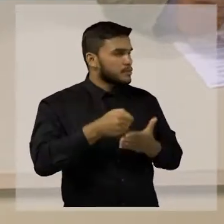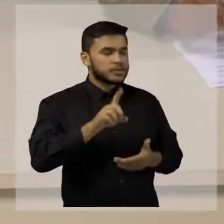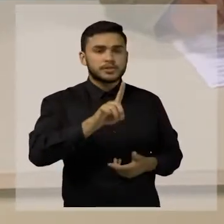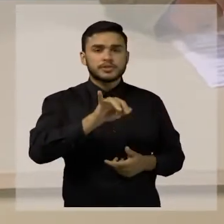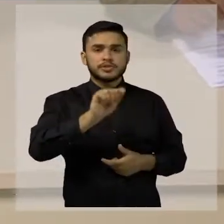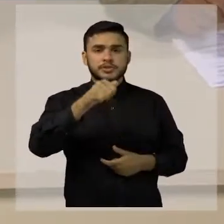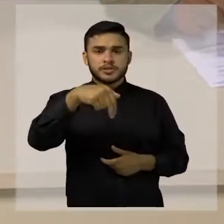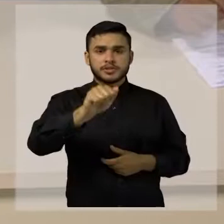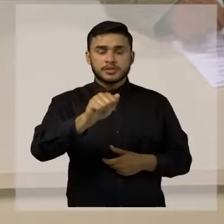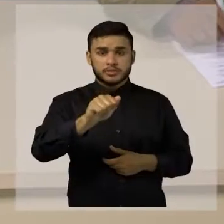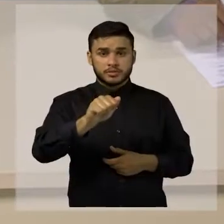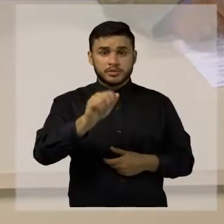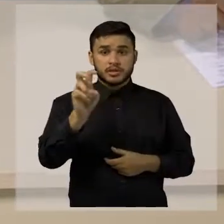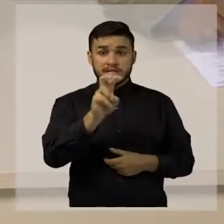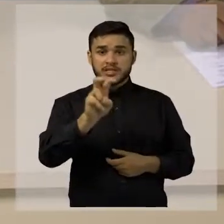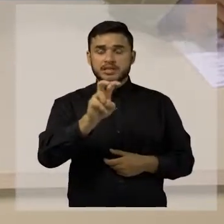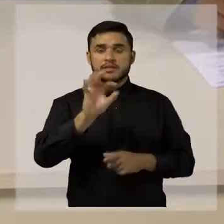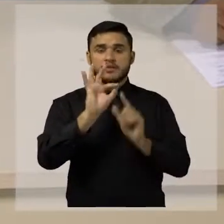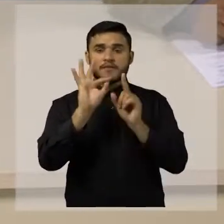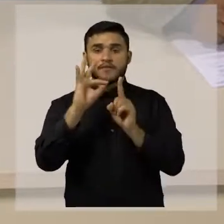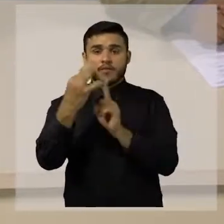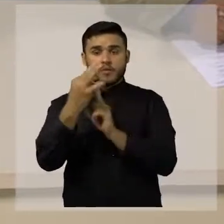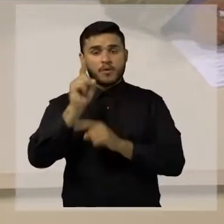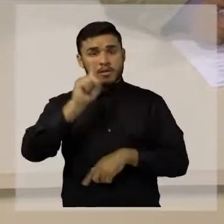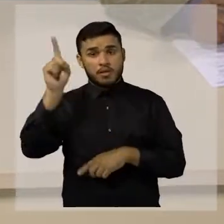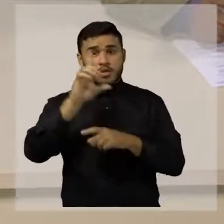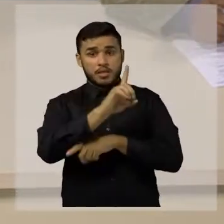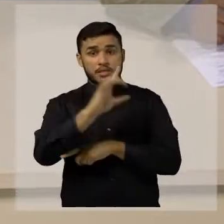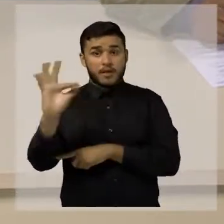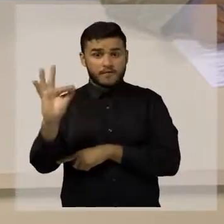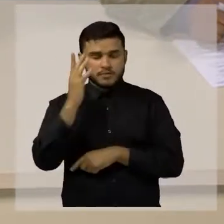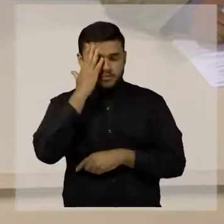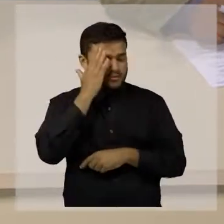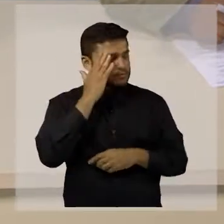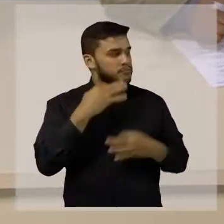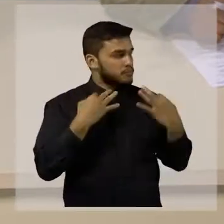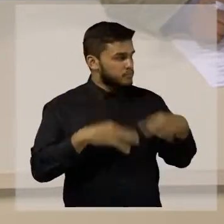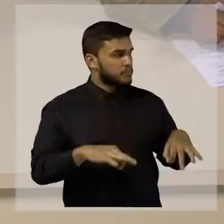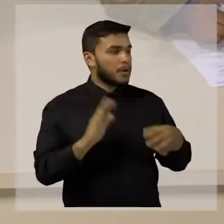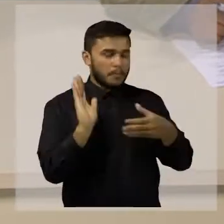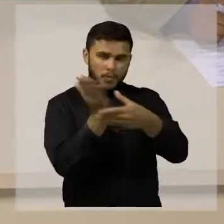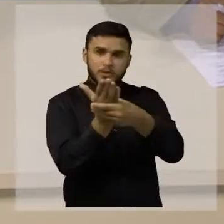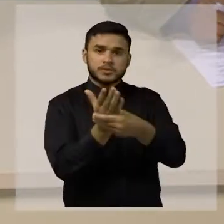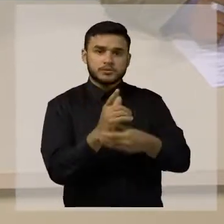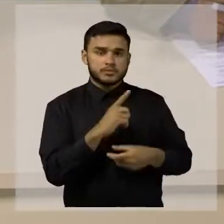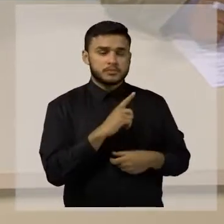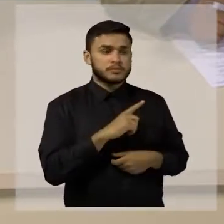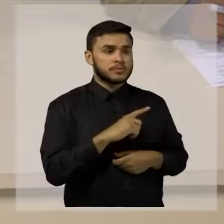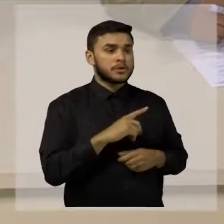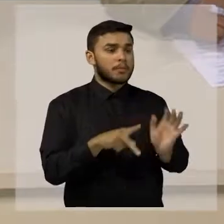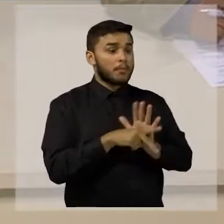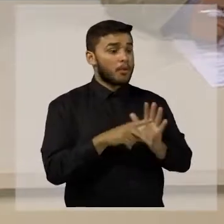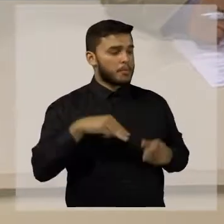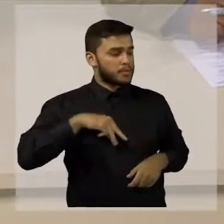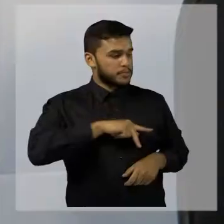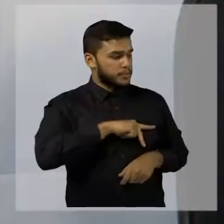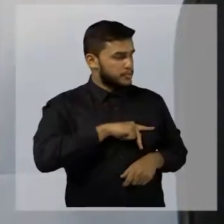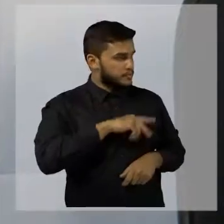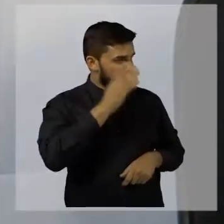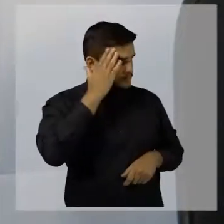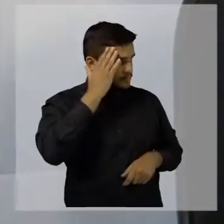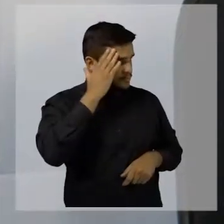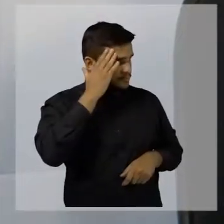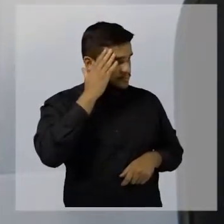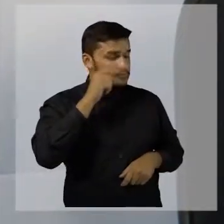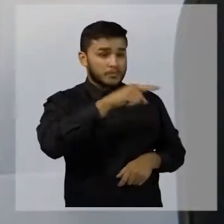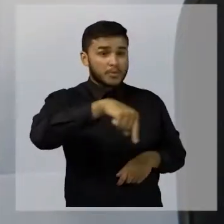da Quinta Vara da Federal, do Distrito Federal, ela aceitou uma ação civil, ação pública, né? Ação pública, aliás, uma